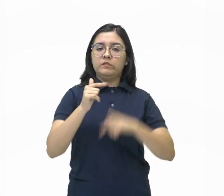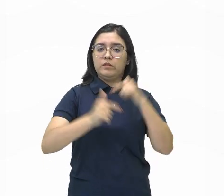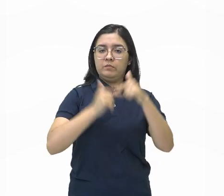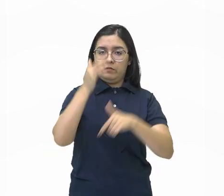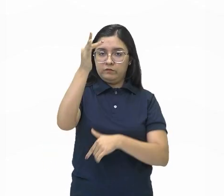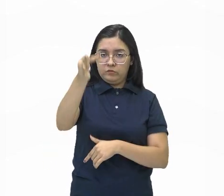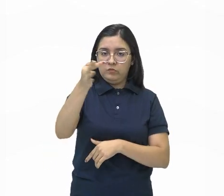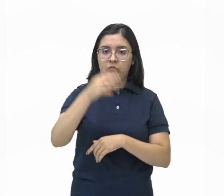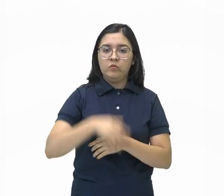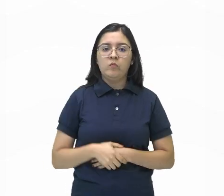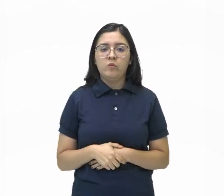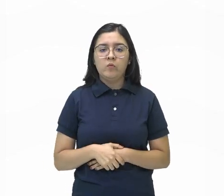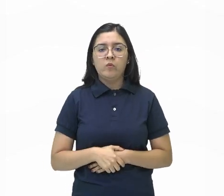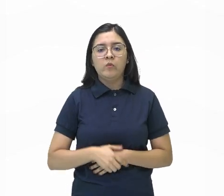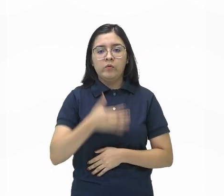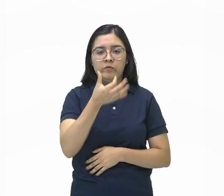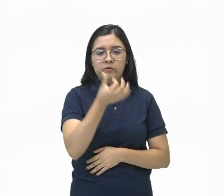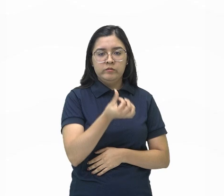Né?